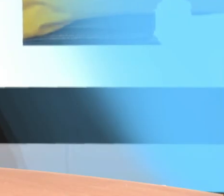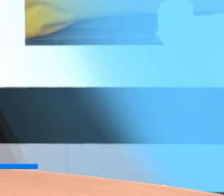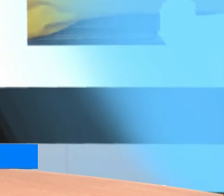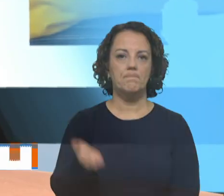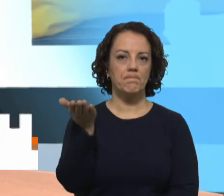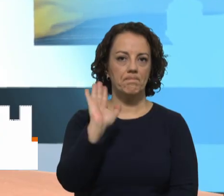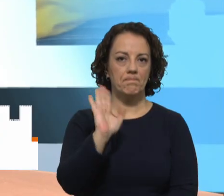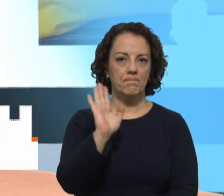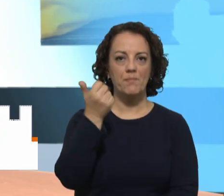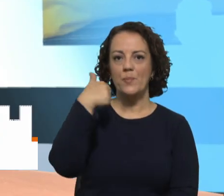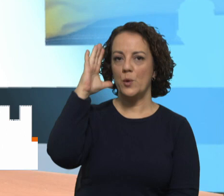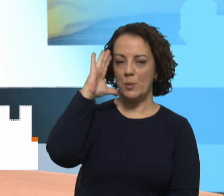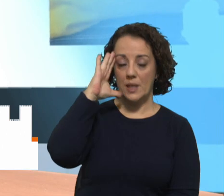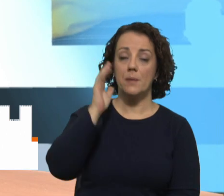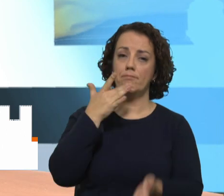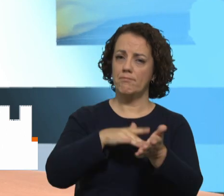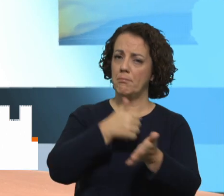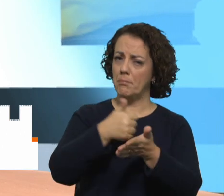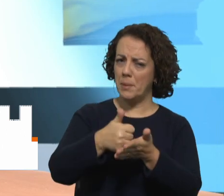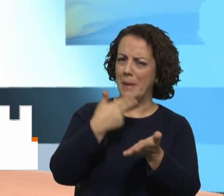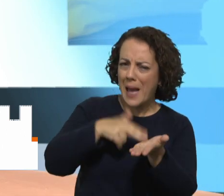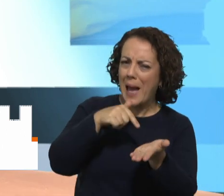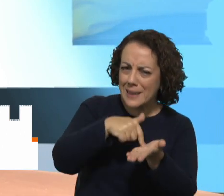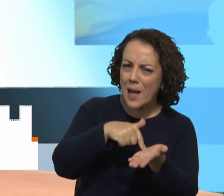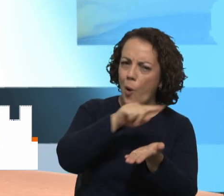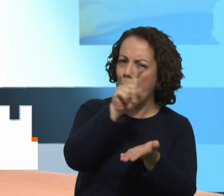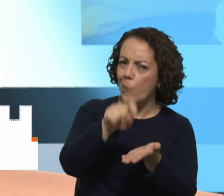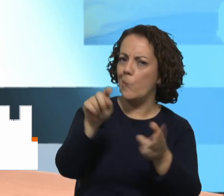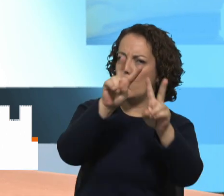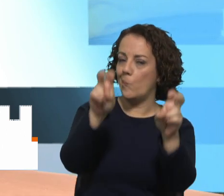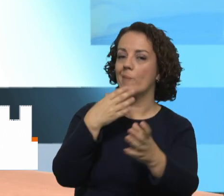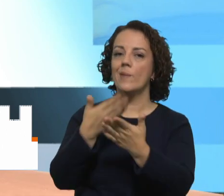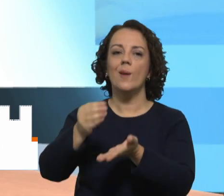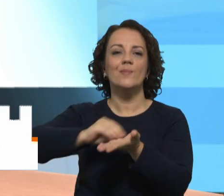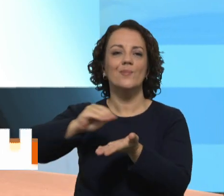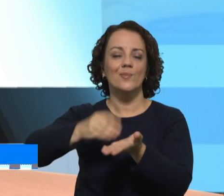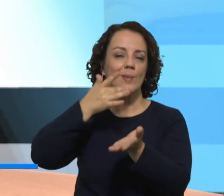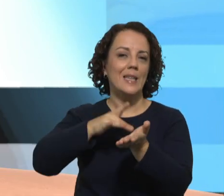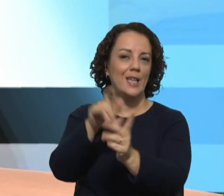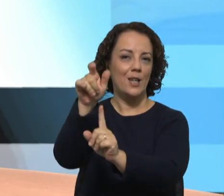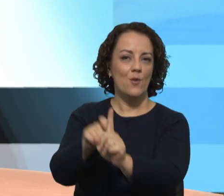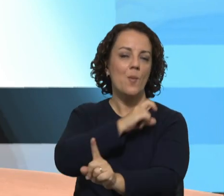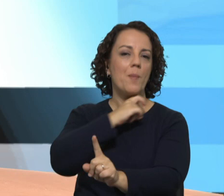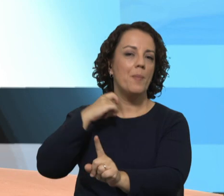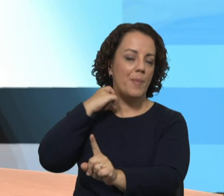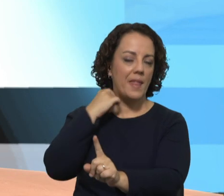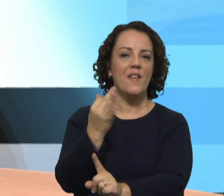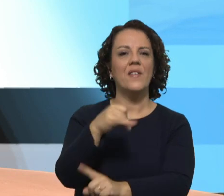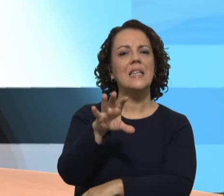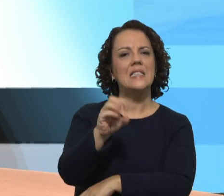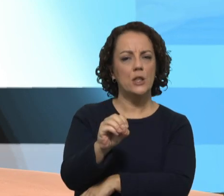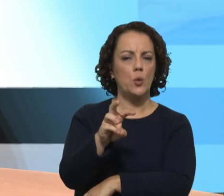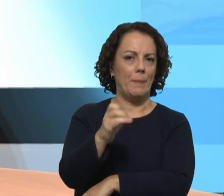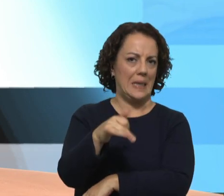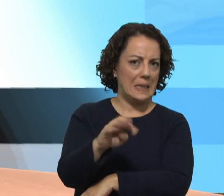Olá, muito boa tarde. A Bíblia tinha mesmo razão? A questão faz o título da obra do Padre Francisco Martins, jesuíta e professor de